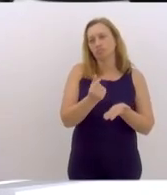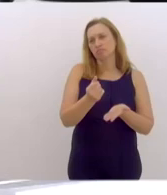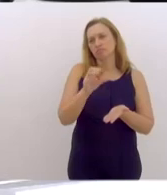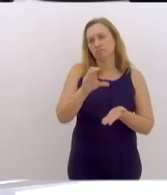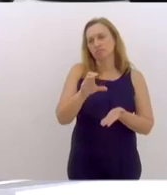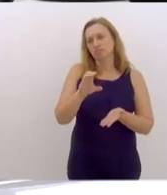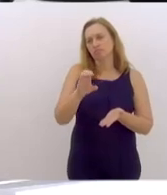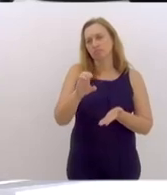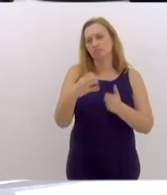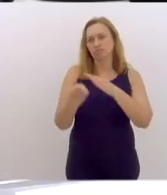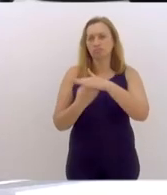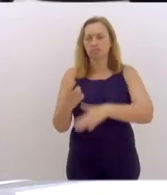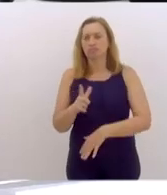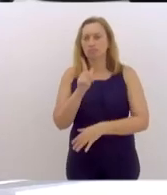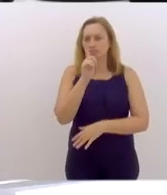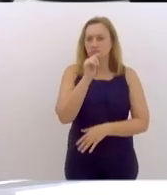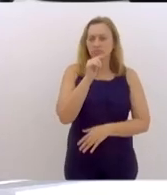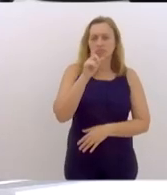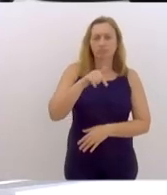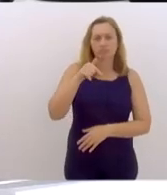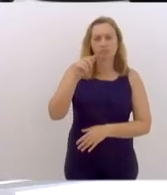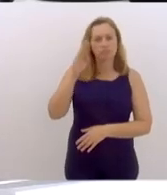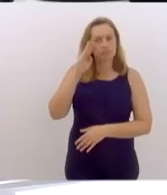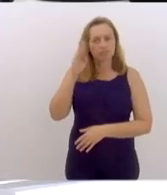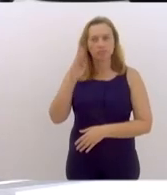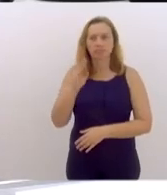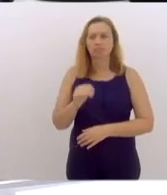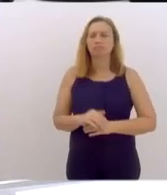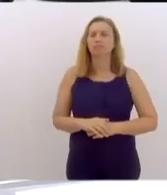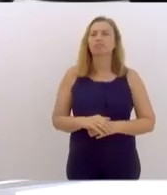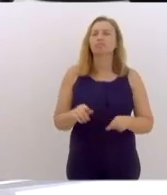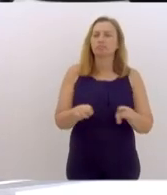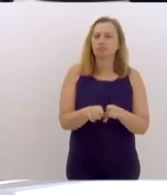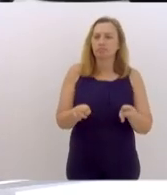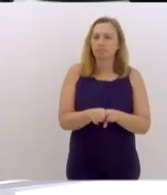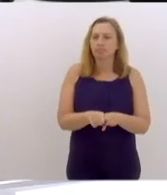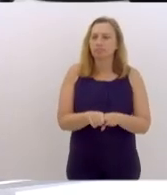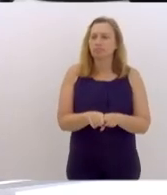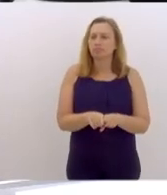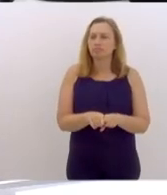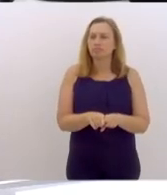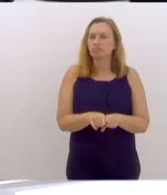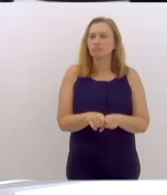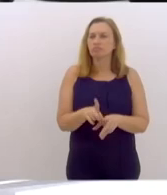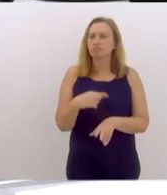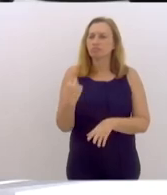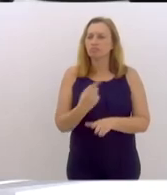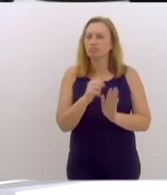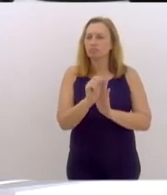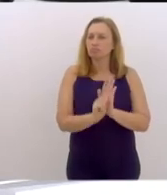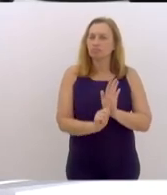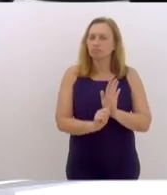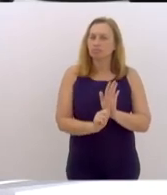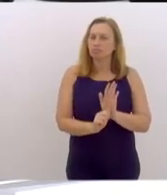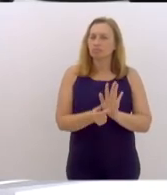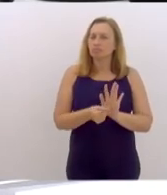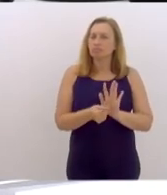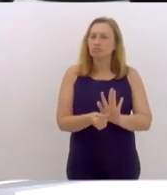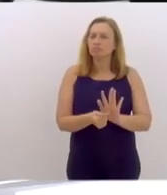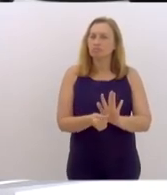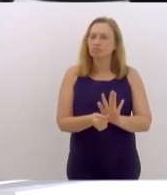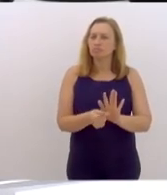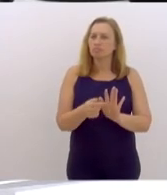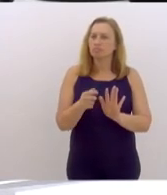são suficientes também concordo com a pertinência da revogação de que no nosso relatório aparece